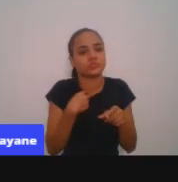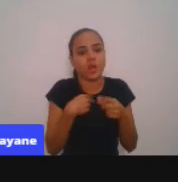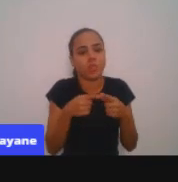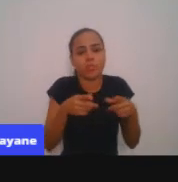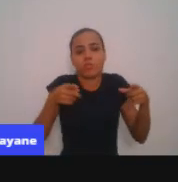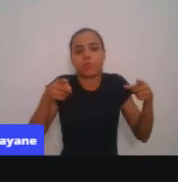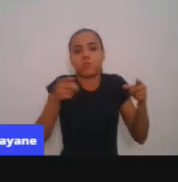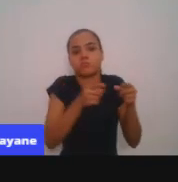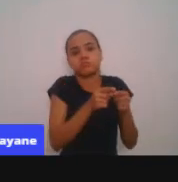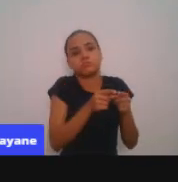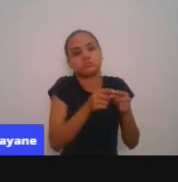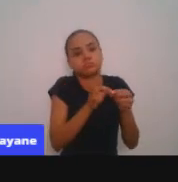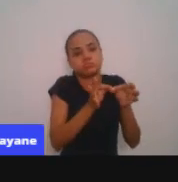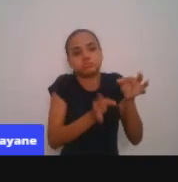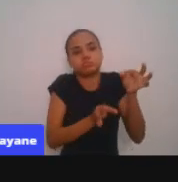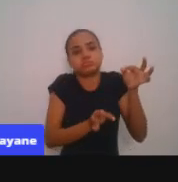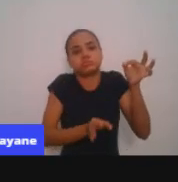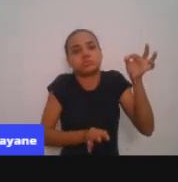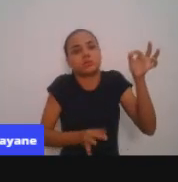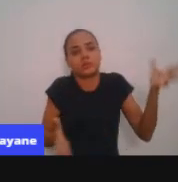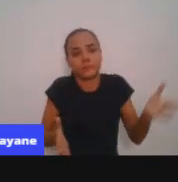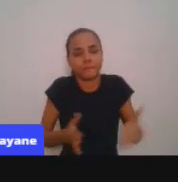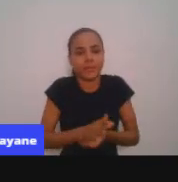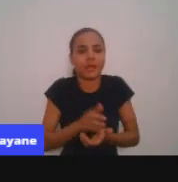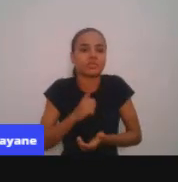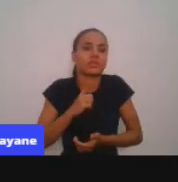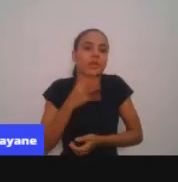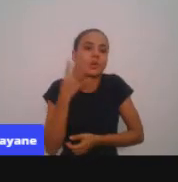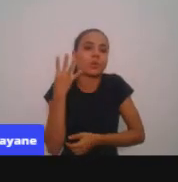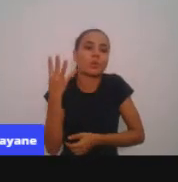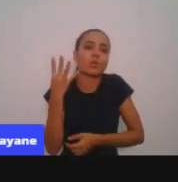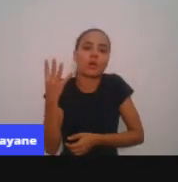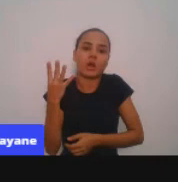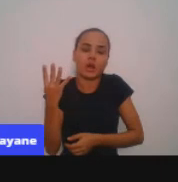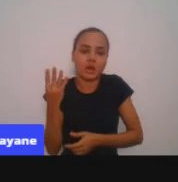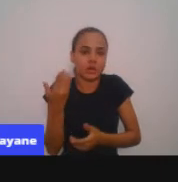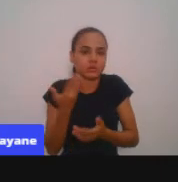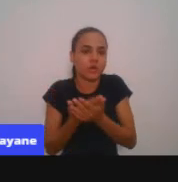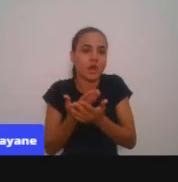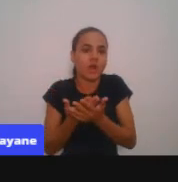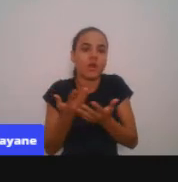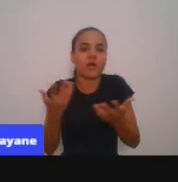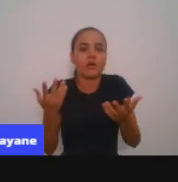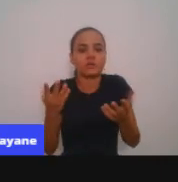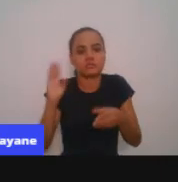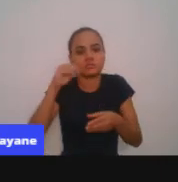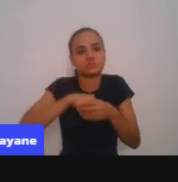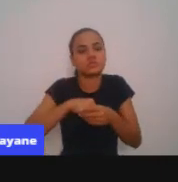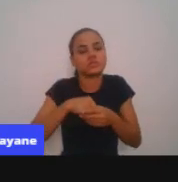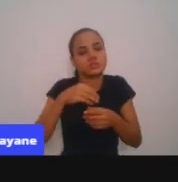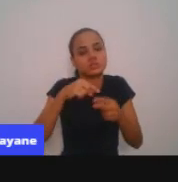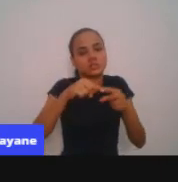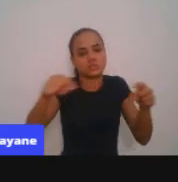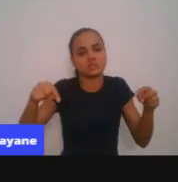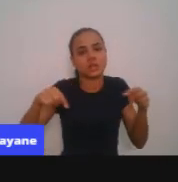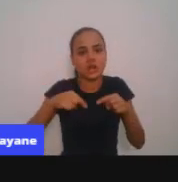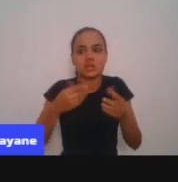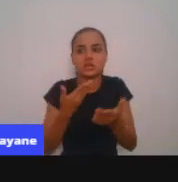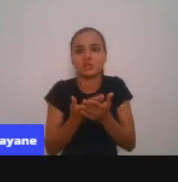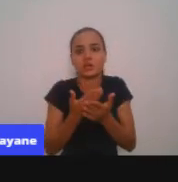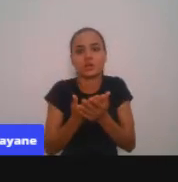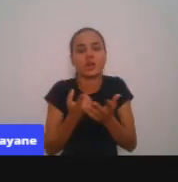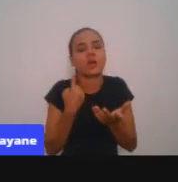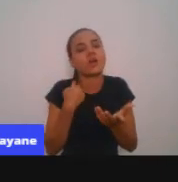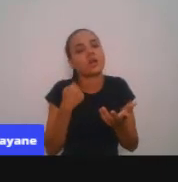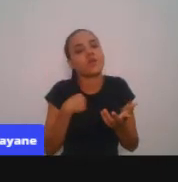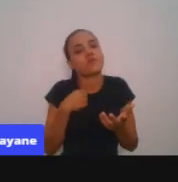aulas dentro de uma sala de aula, então eu vou querer fazer um vídeo que atinja o maior tempo possível. Eu não tenho como, né? Com as